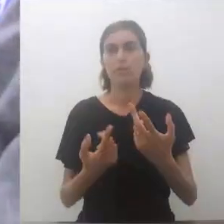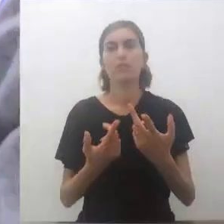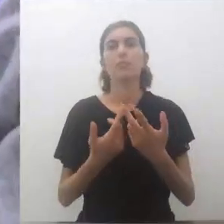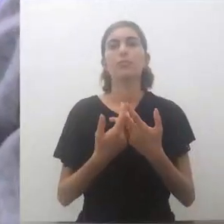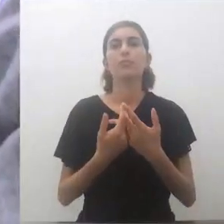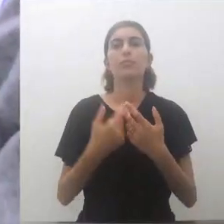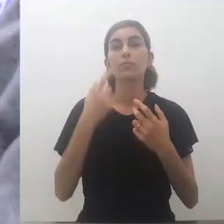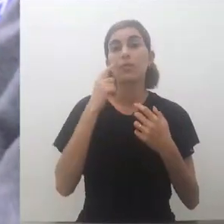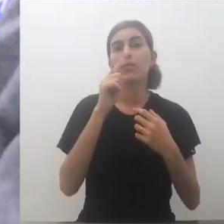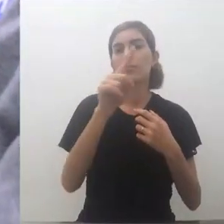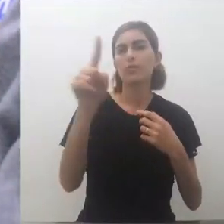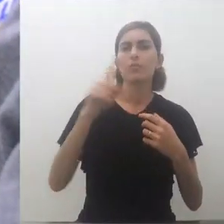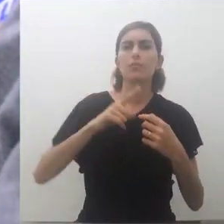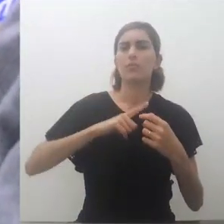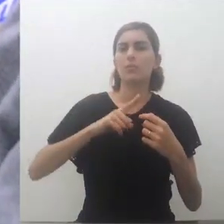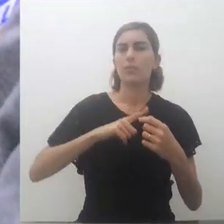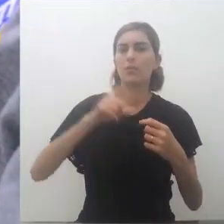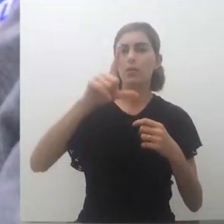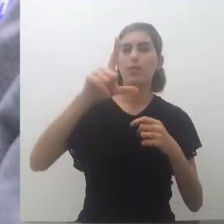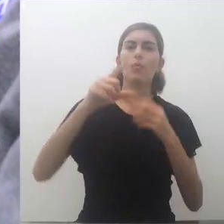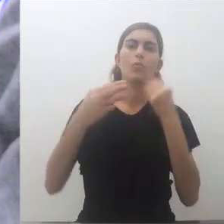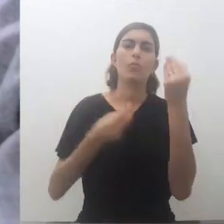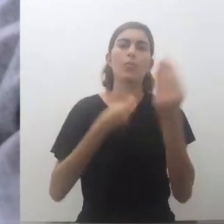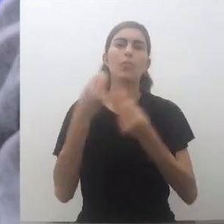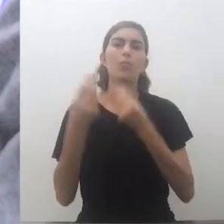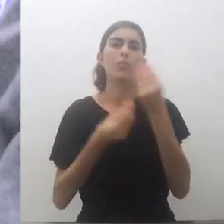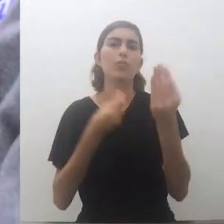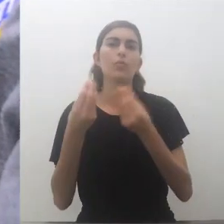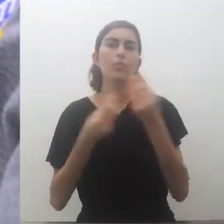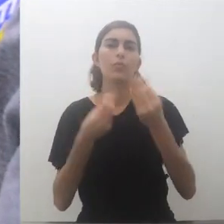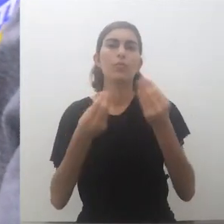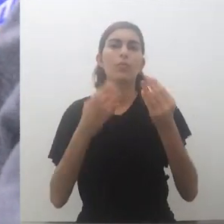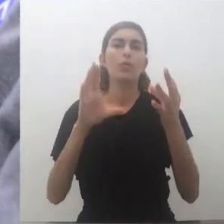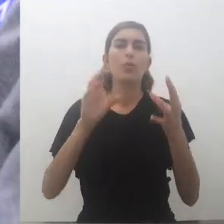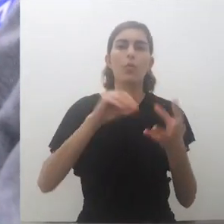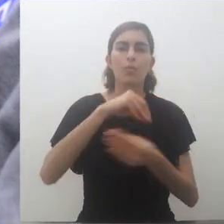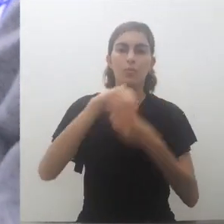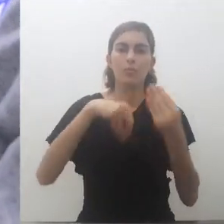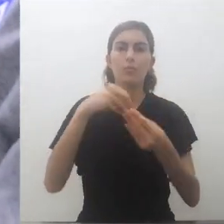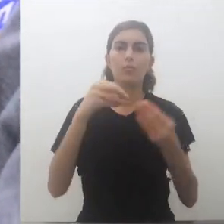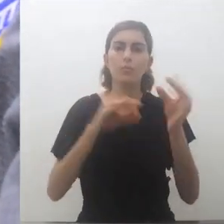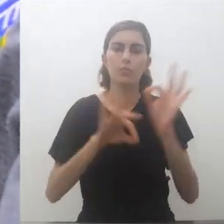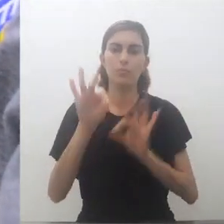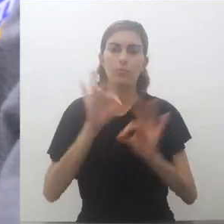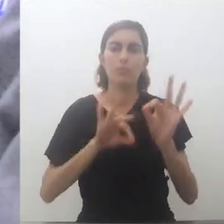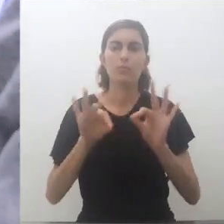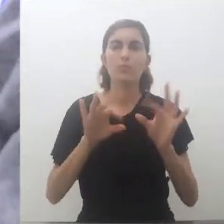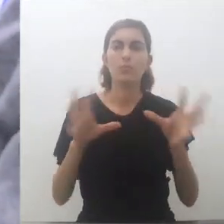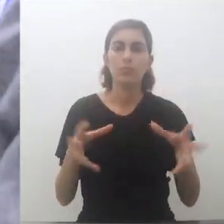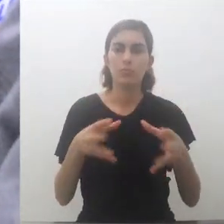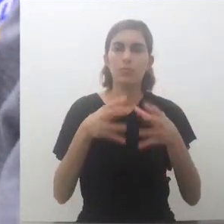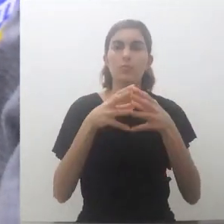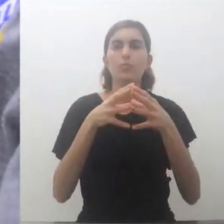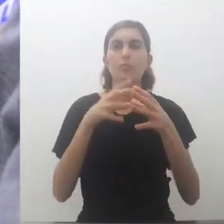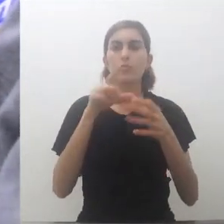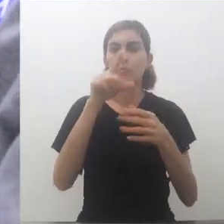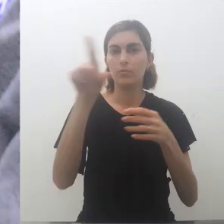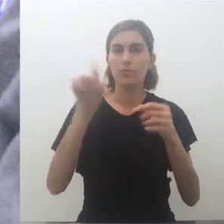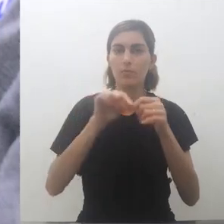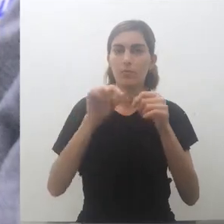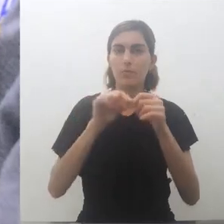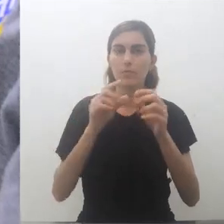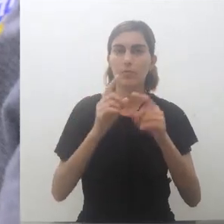Você tem aqui uma forma mais em forma, uma composição, né? Você tem aqui uma composição em forma de